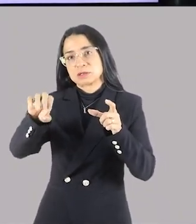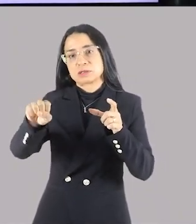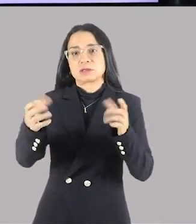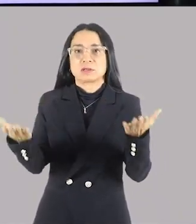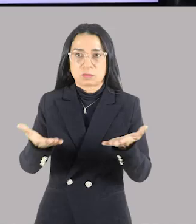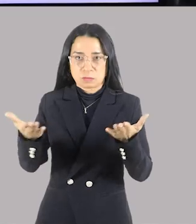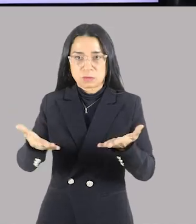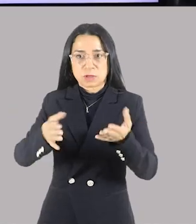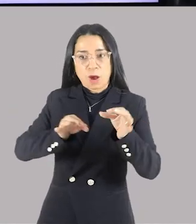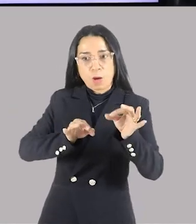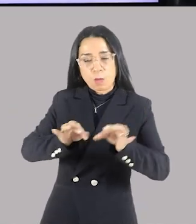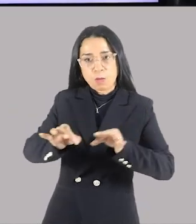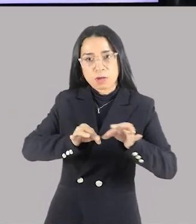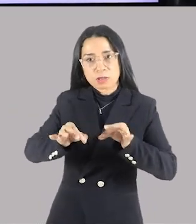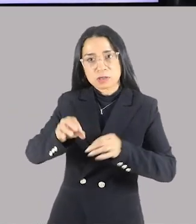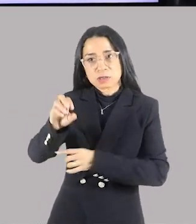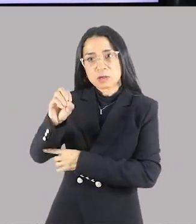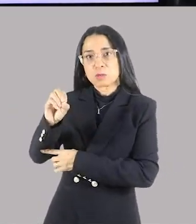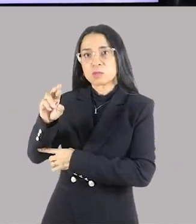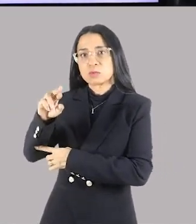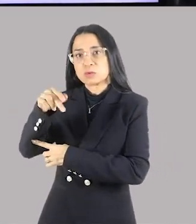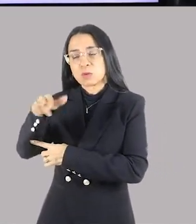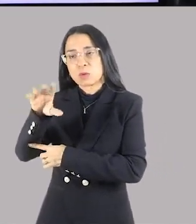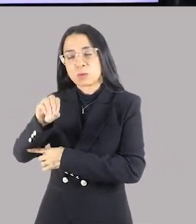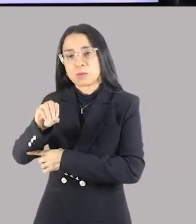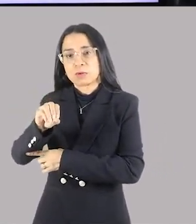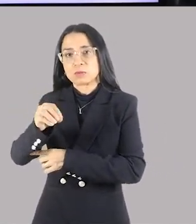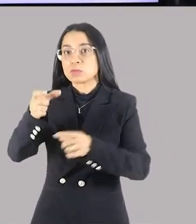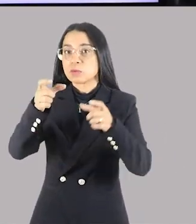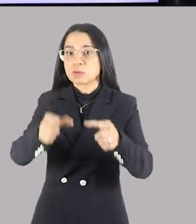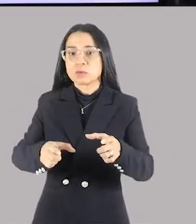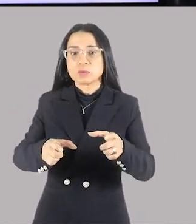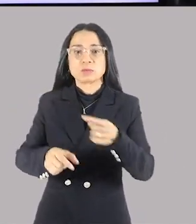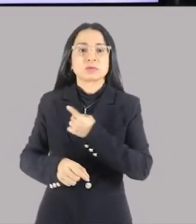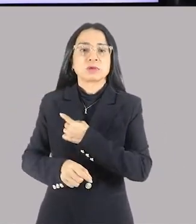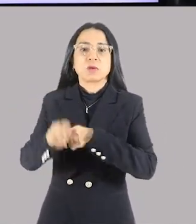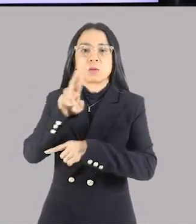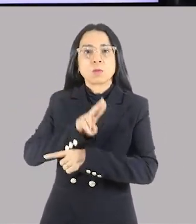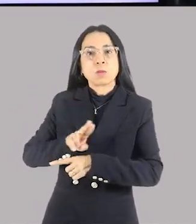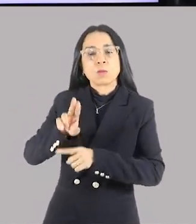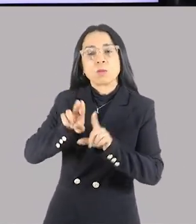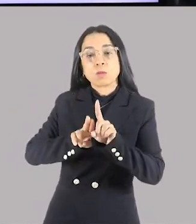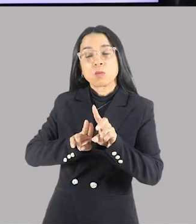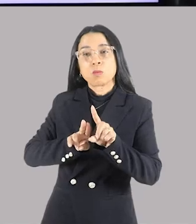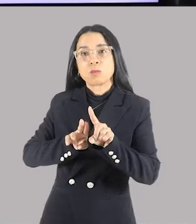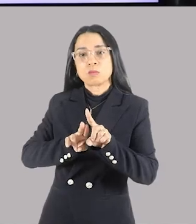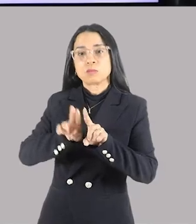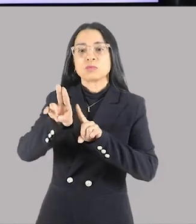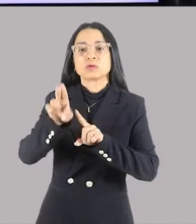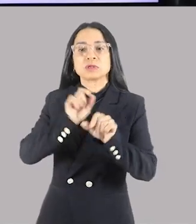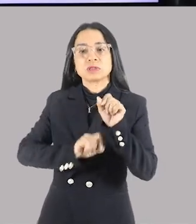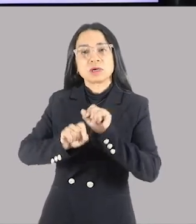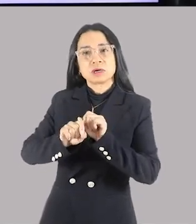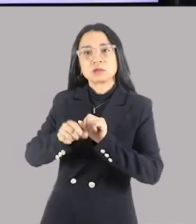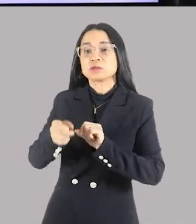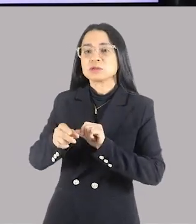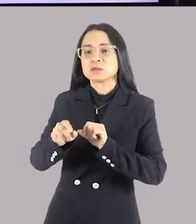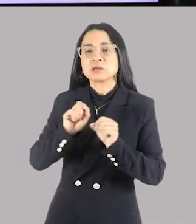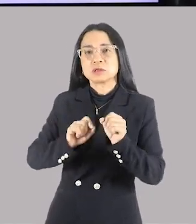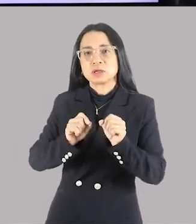dos órgãos. Como sabemos, órgãos são unidades integrantes de uma pessoa jurídica, são divisões